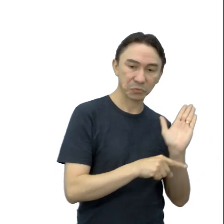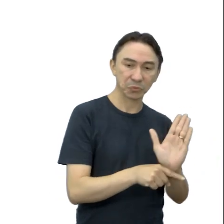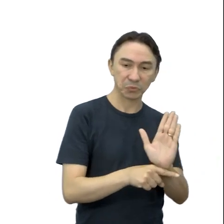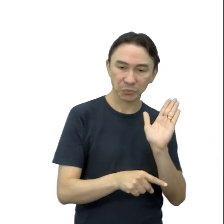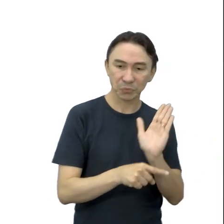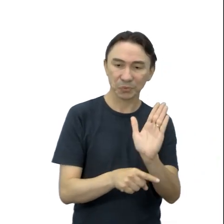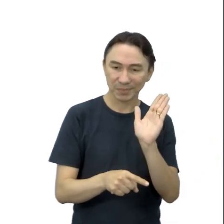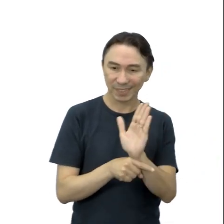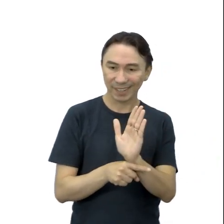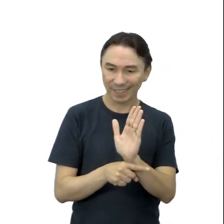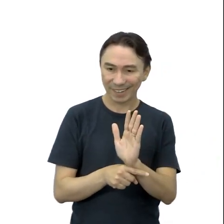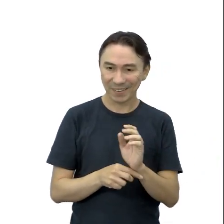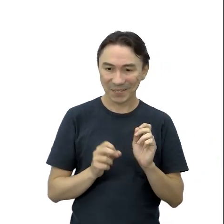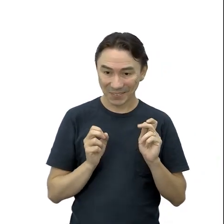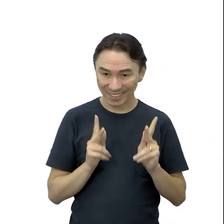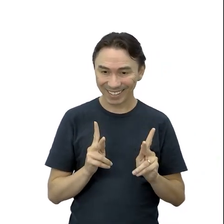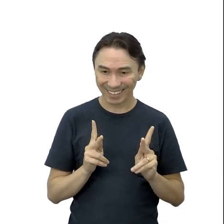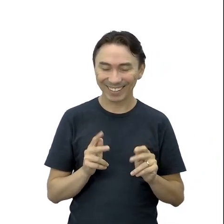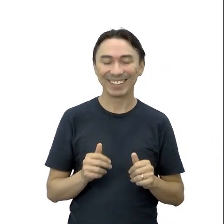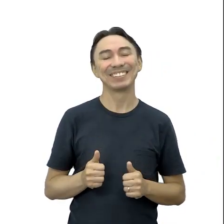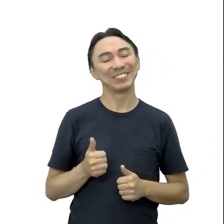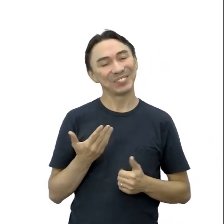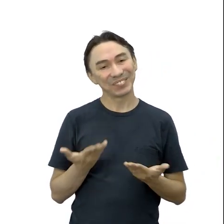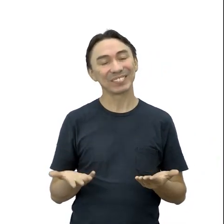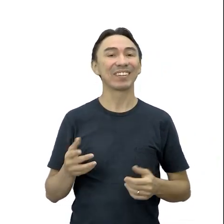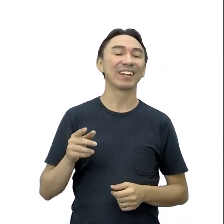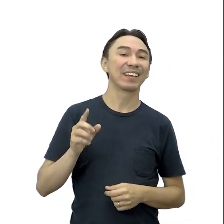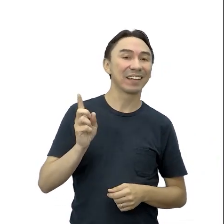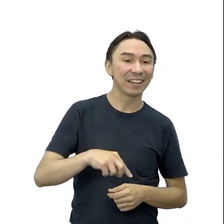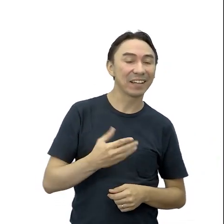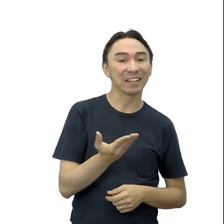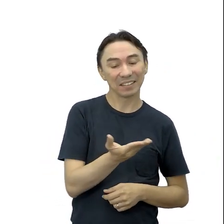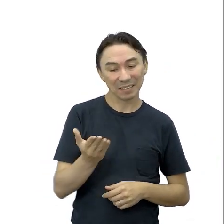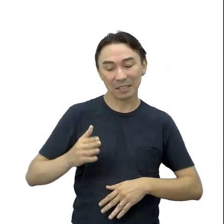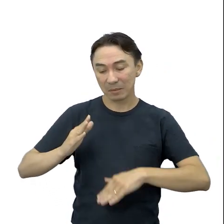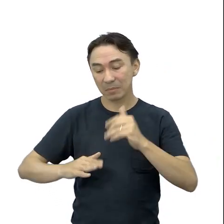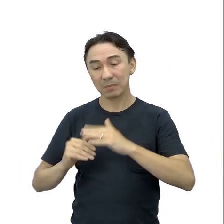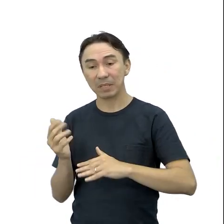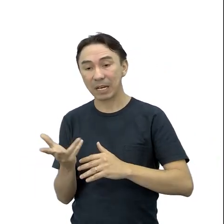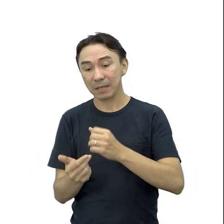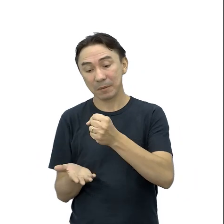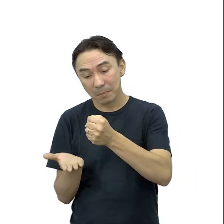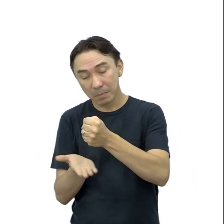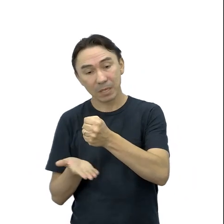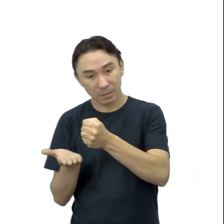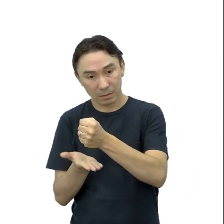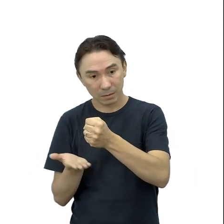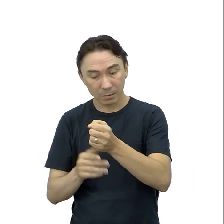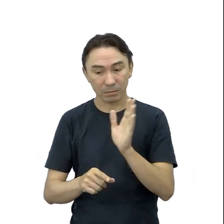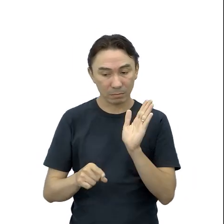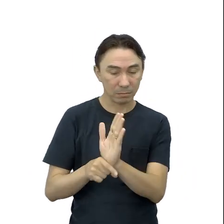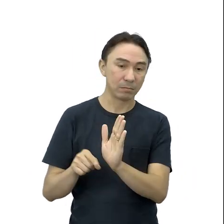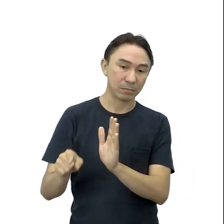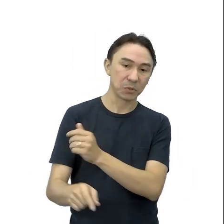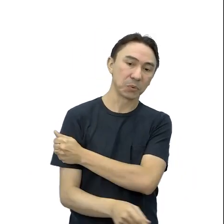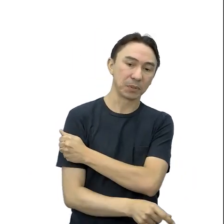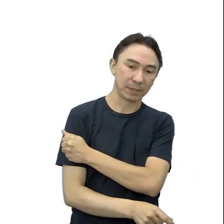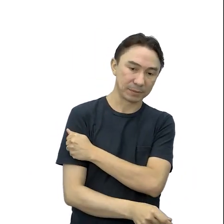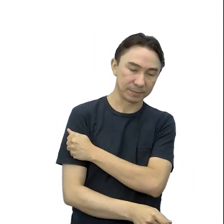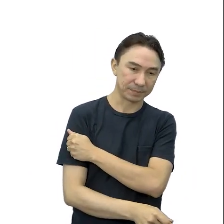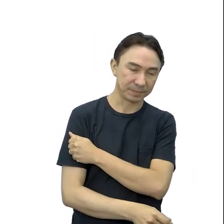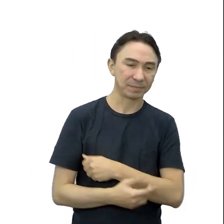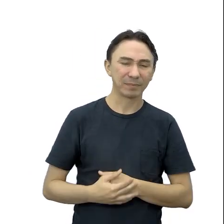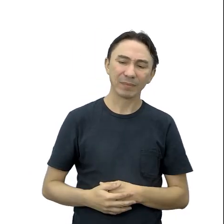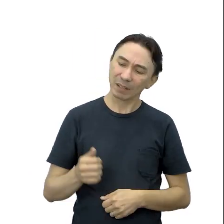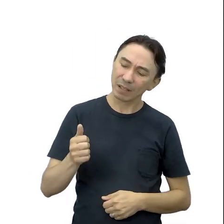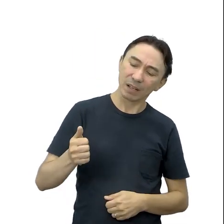retomadas, desse momento, né, das habilidades essenciais com os estudantes. Falar de avaliação,